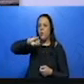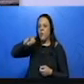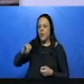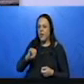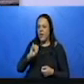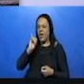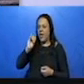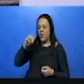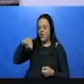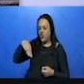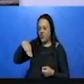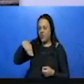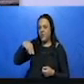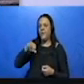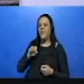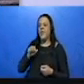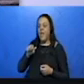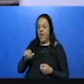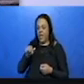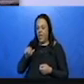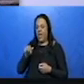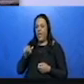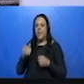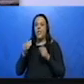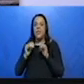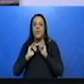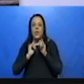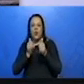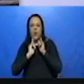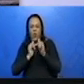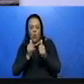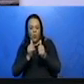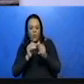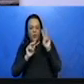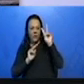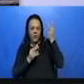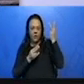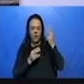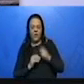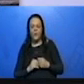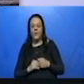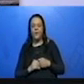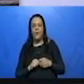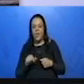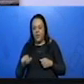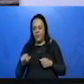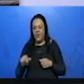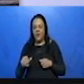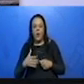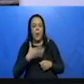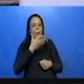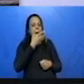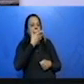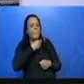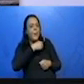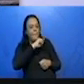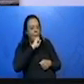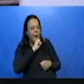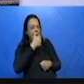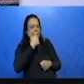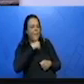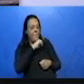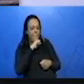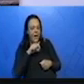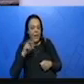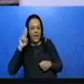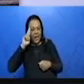Jim, tá? Jim Hawkins, senhor, os meus pais são os donos daqui. Você pode me chamar de capitão, então a gente vai conhecer como